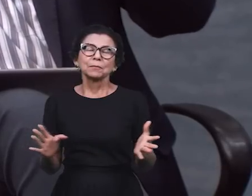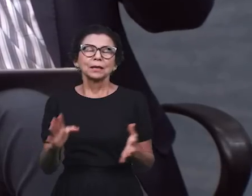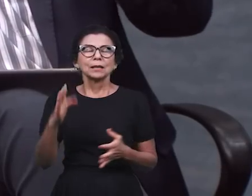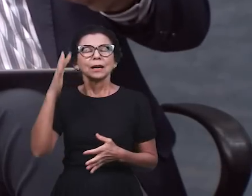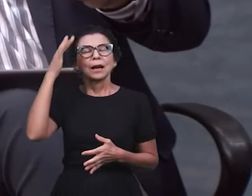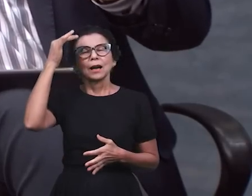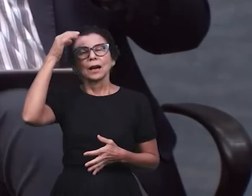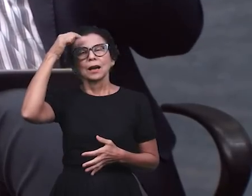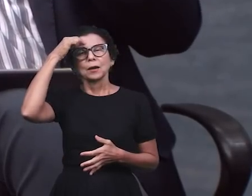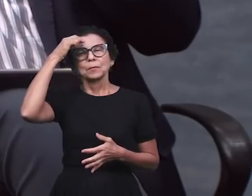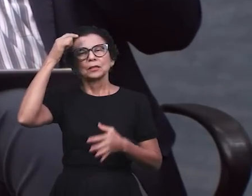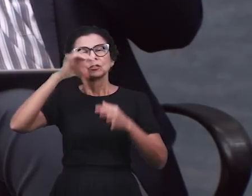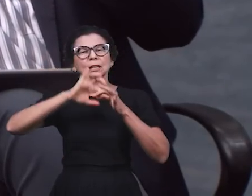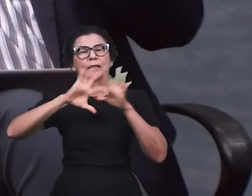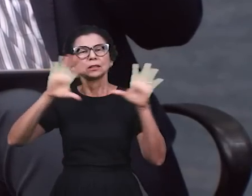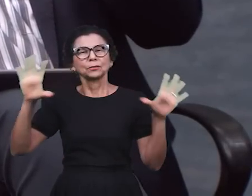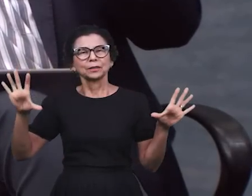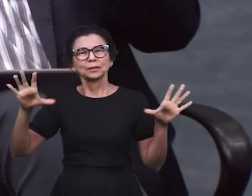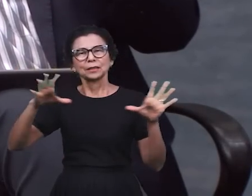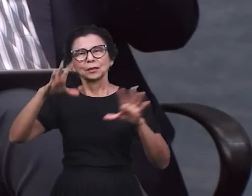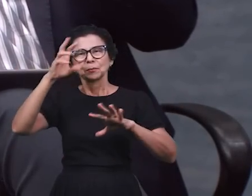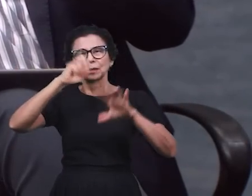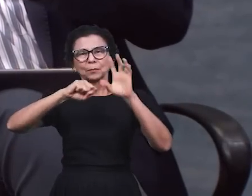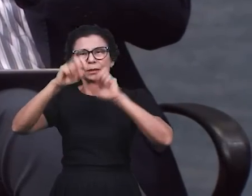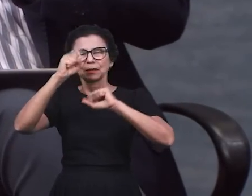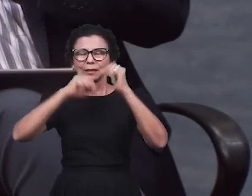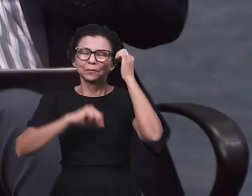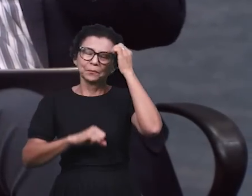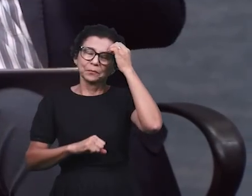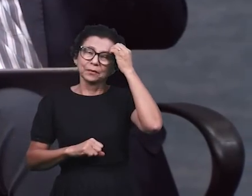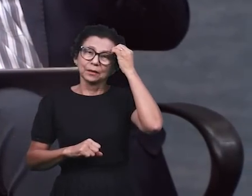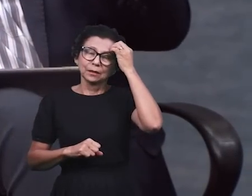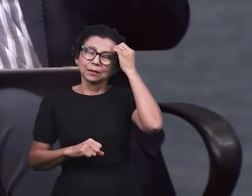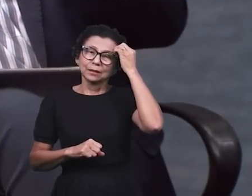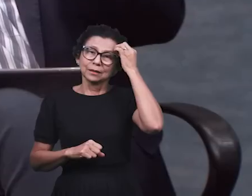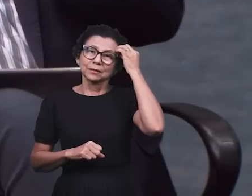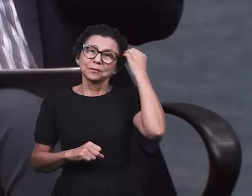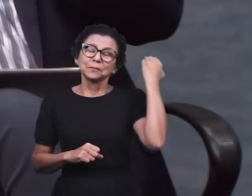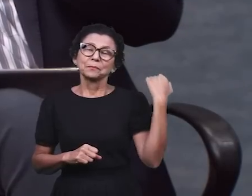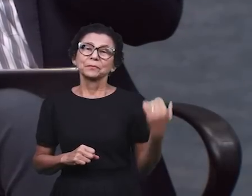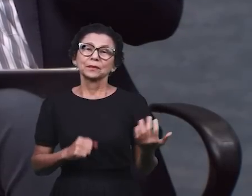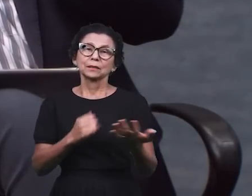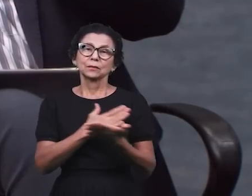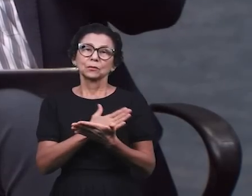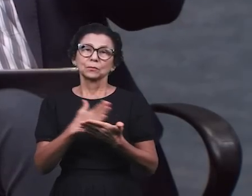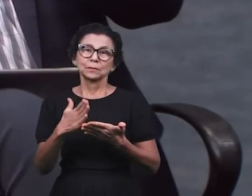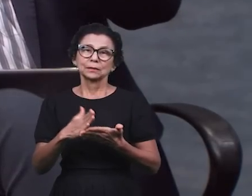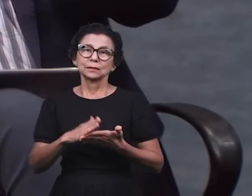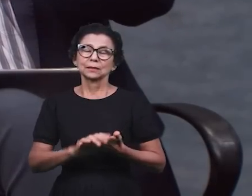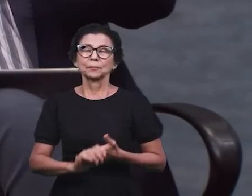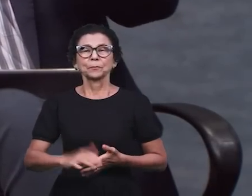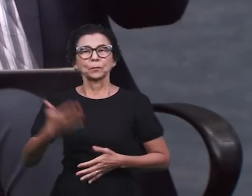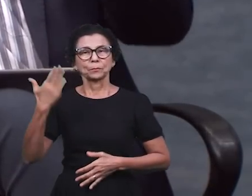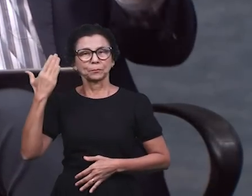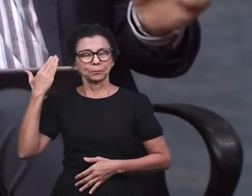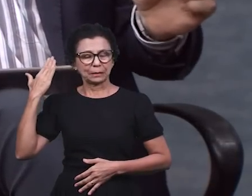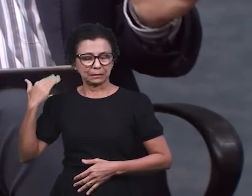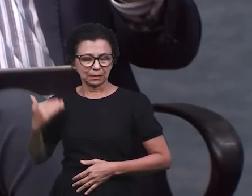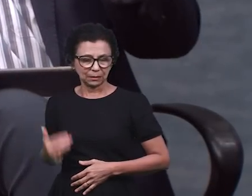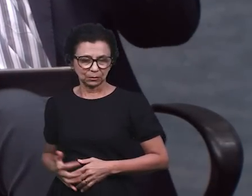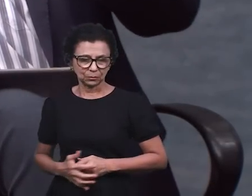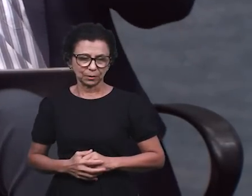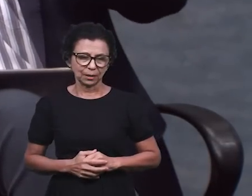você desenvolver naquilo ali. Então, quando eu comecei a tocar na igreja, e é uma coisa que também acontece, uma orientação, primeiro que naquela